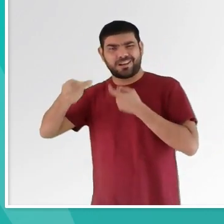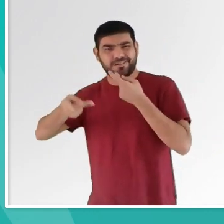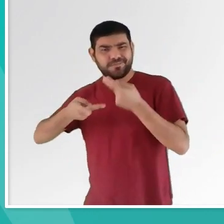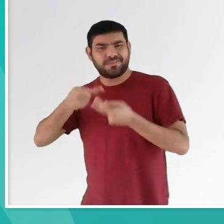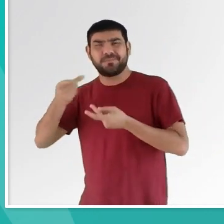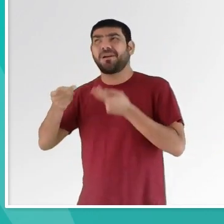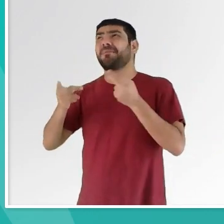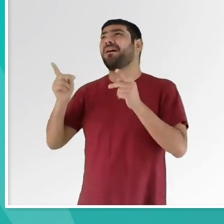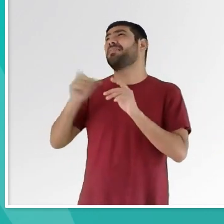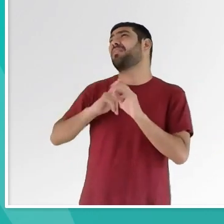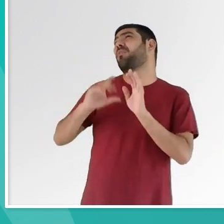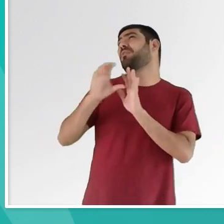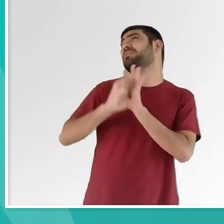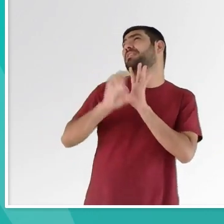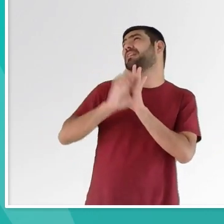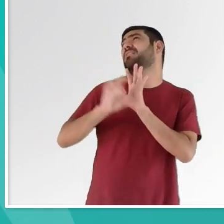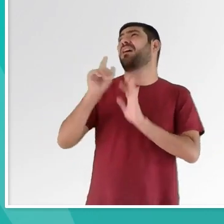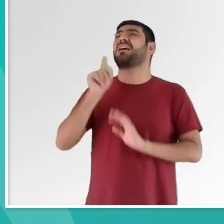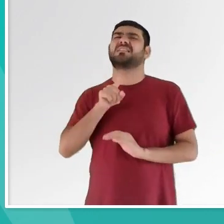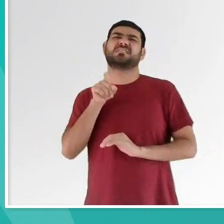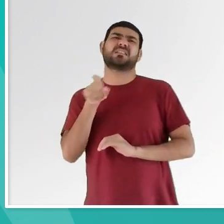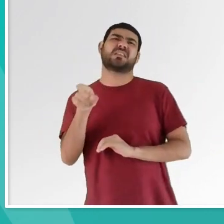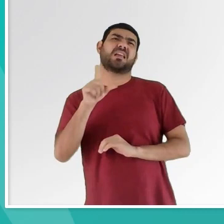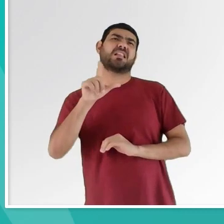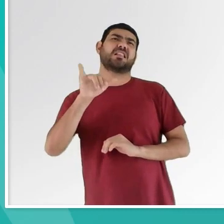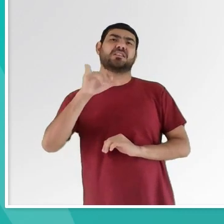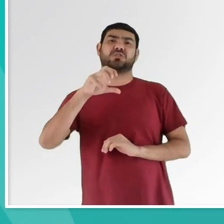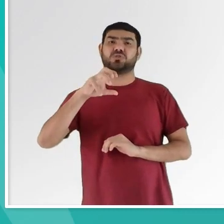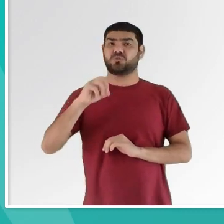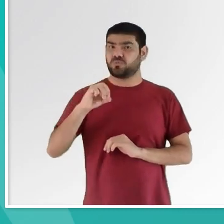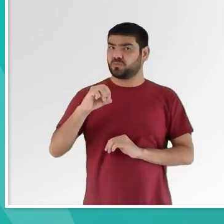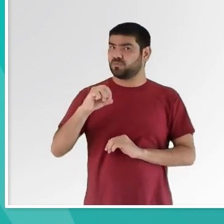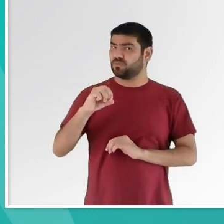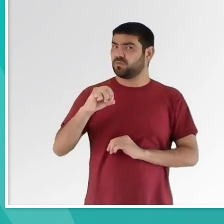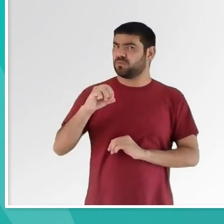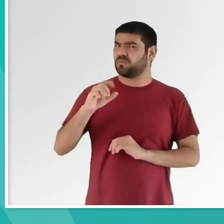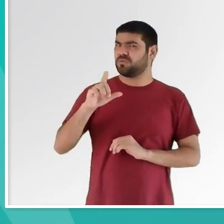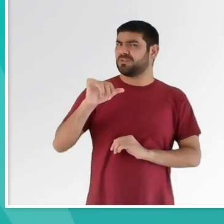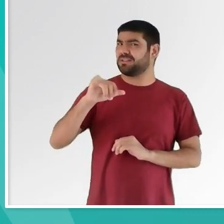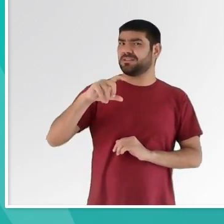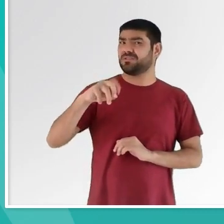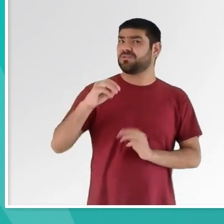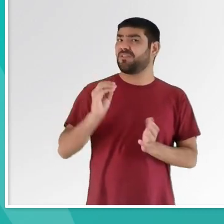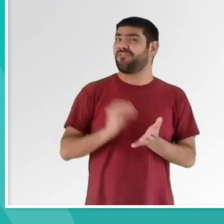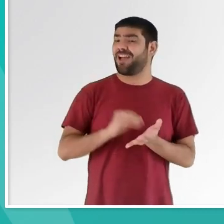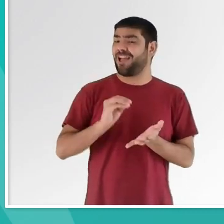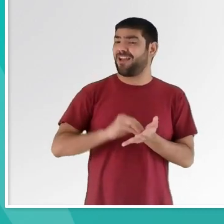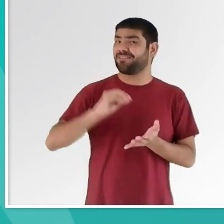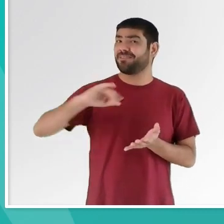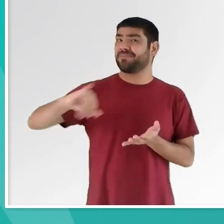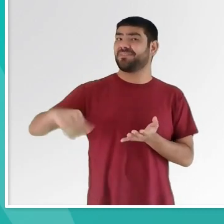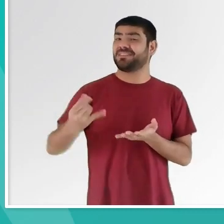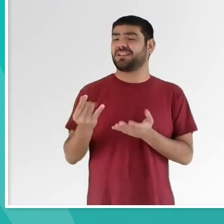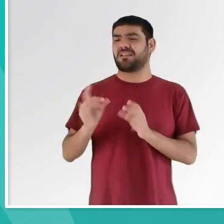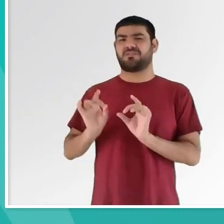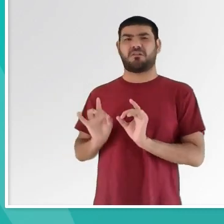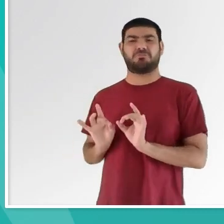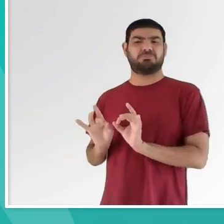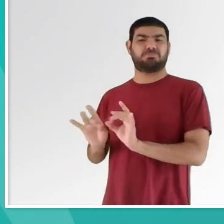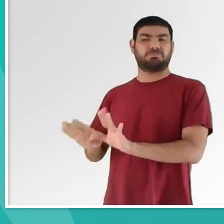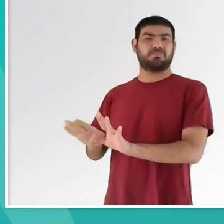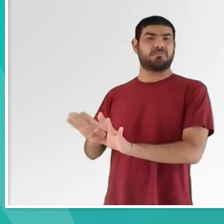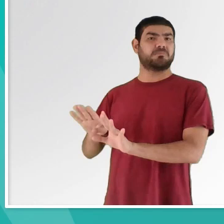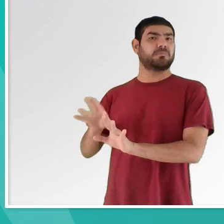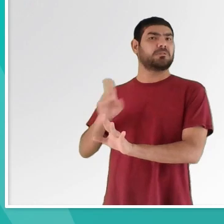dizem: isso aqui é lixo. O lixo, ele não é reaproveitado, tá? O lixo, ele não é